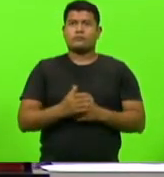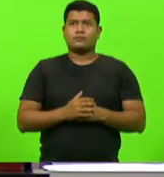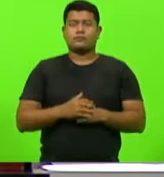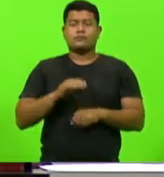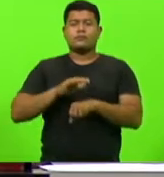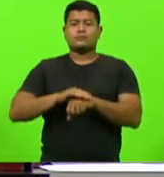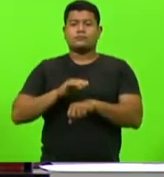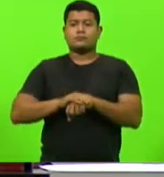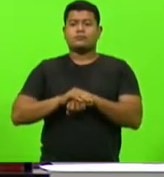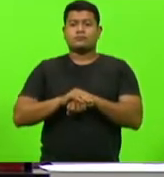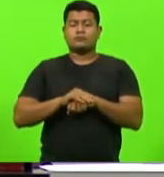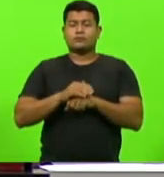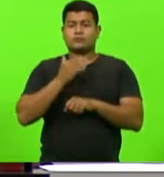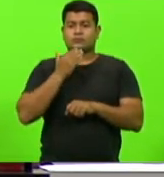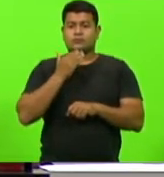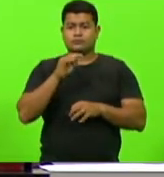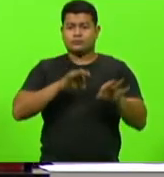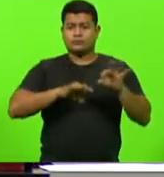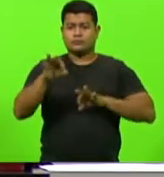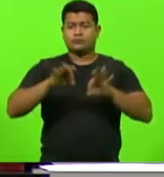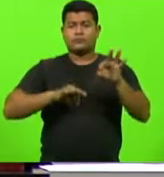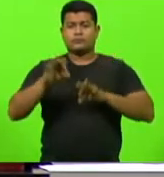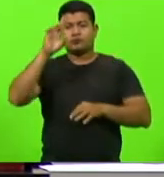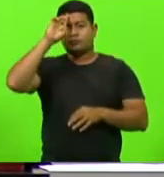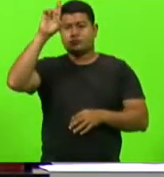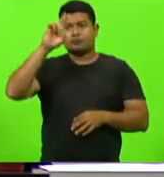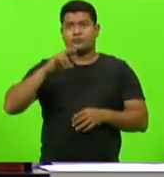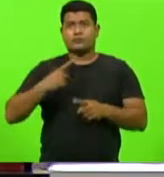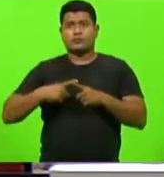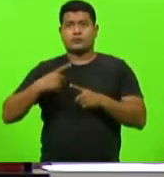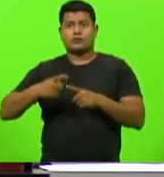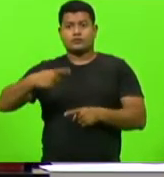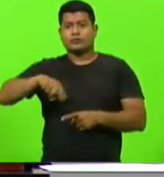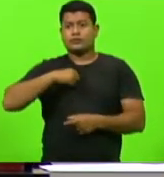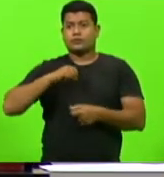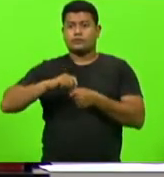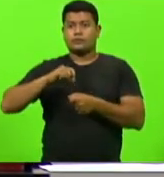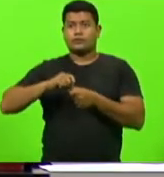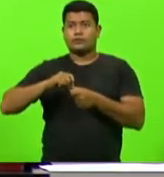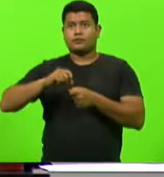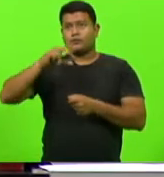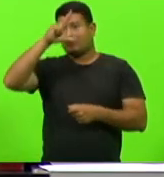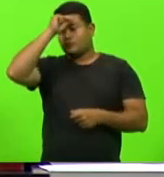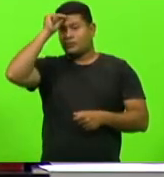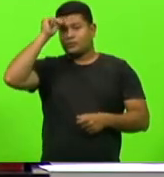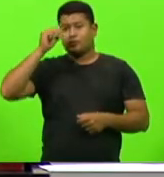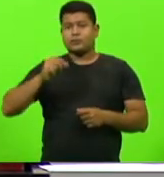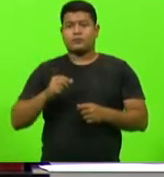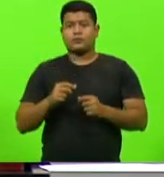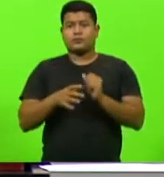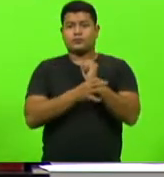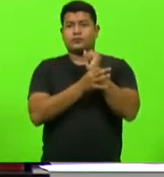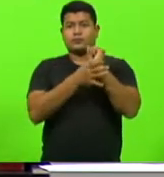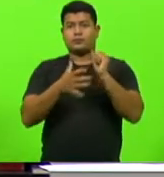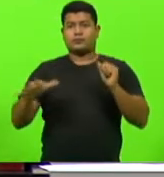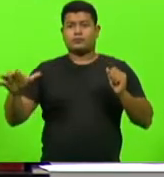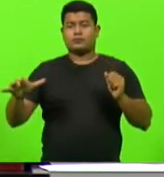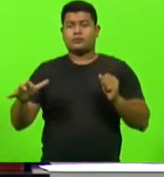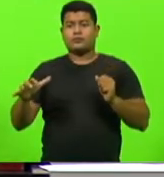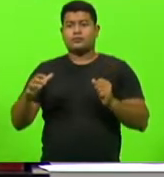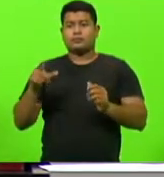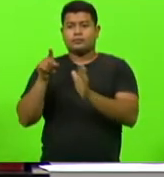autor, porque nós estamos fazendo um pedido ao prefeito de São José sobre o